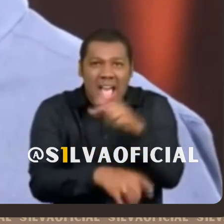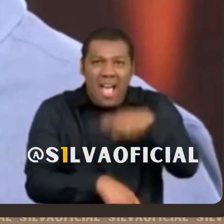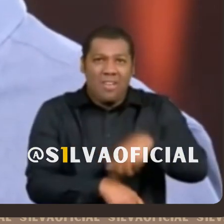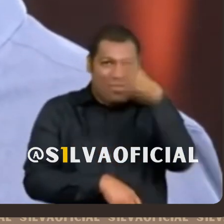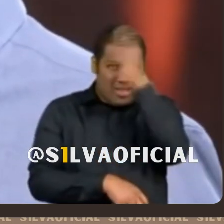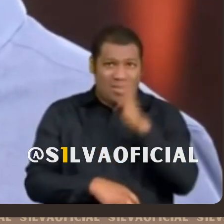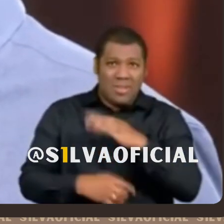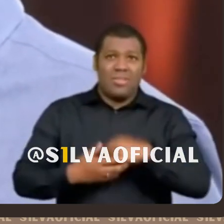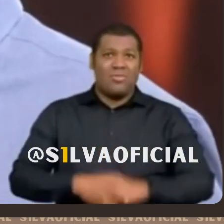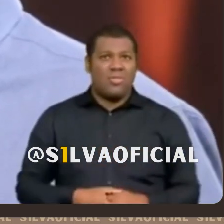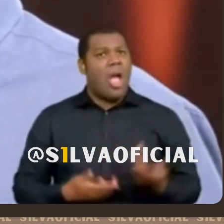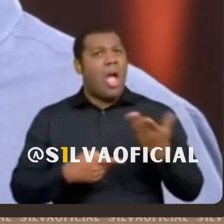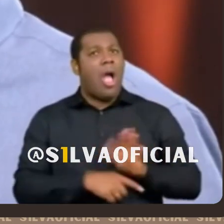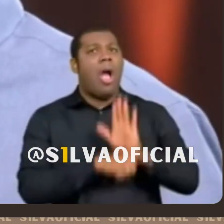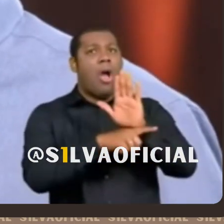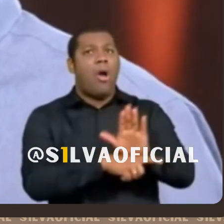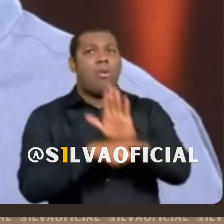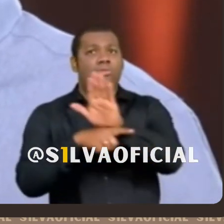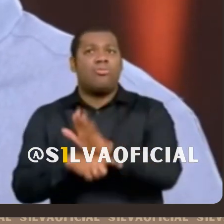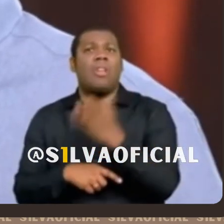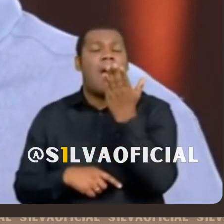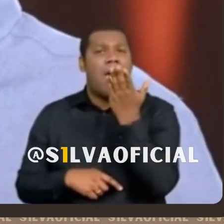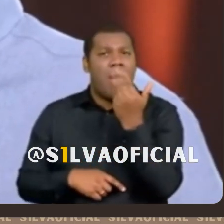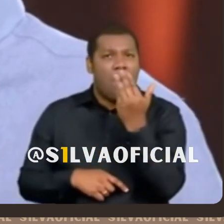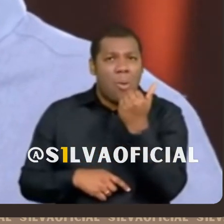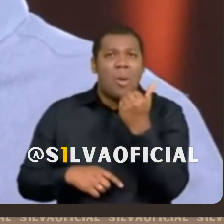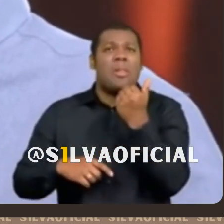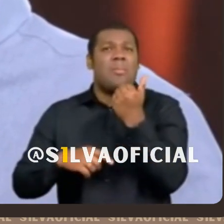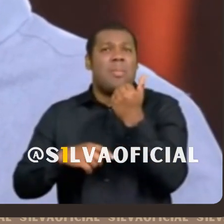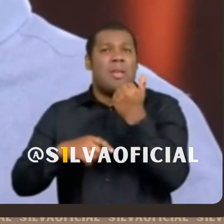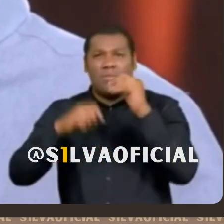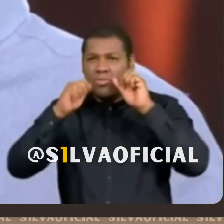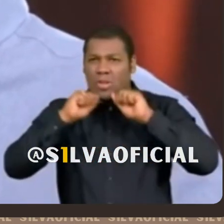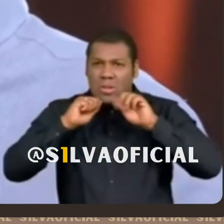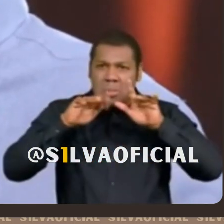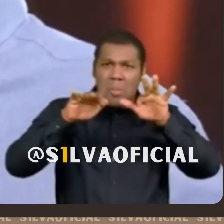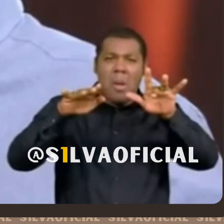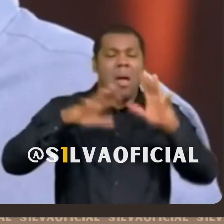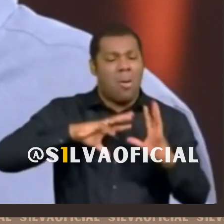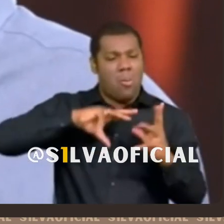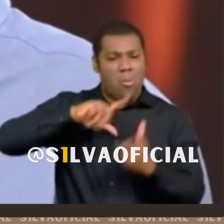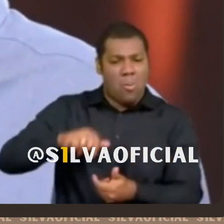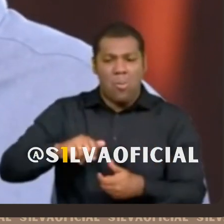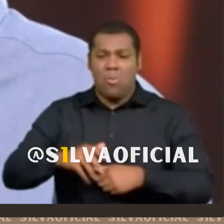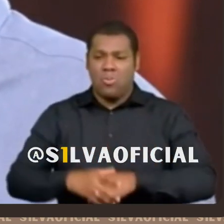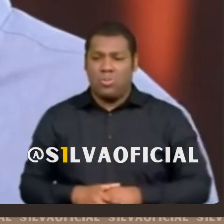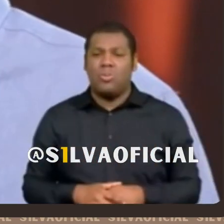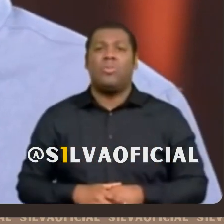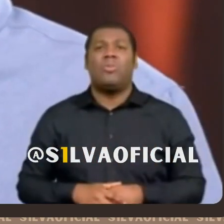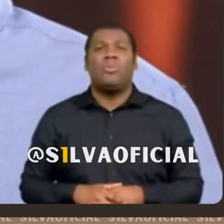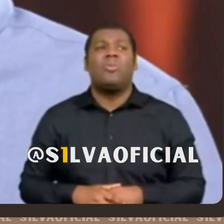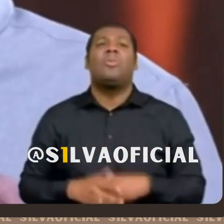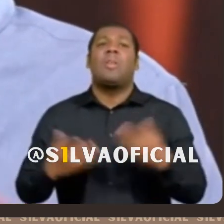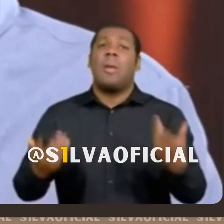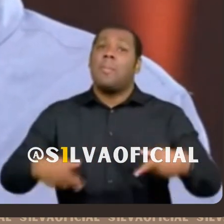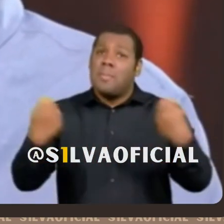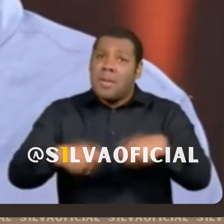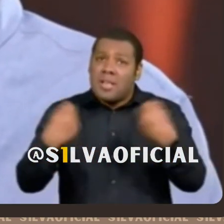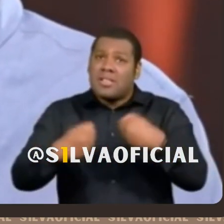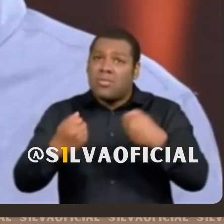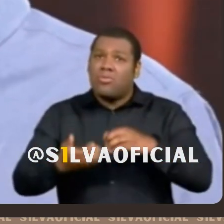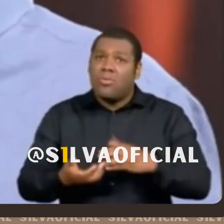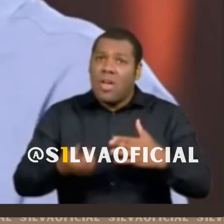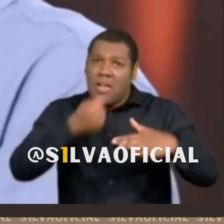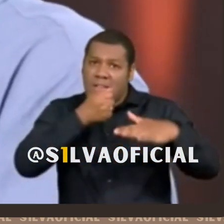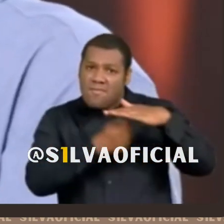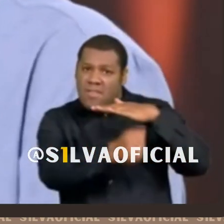para o continente africano. Então, o meu otimismo é que é um lugar que a gente tem que investir. É um lugar que tem tudo para fazer.